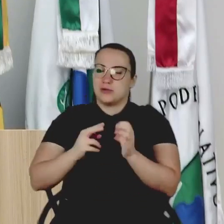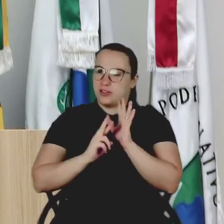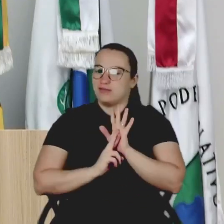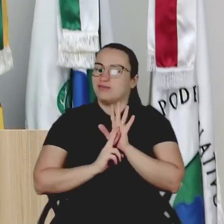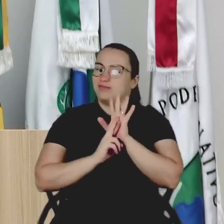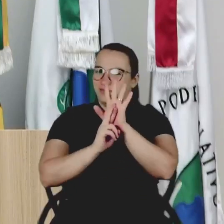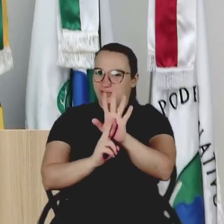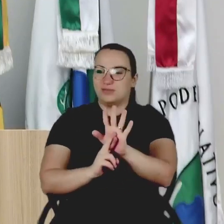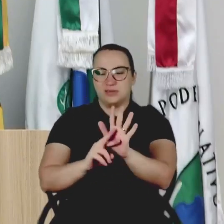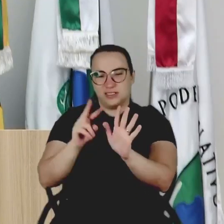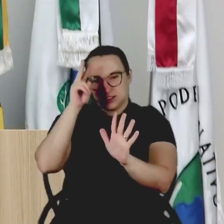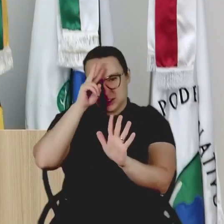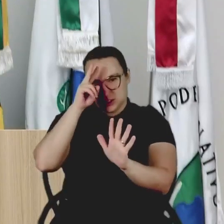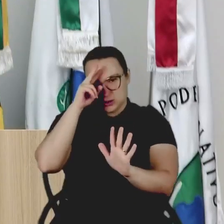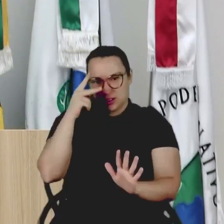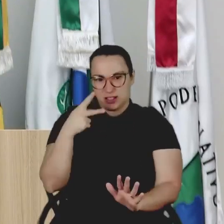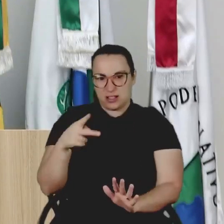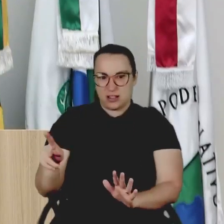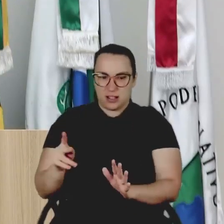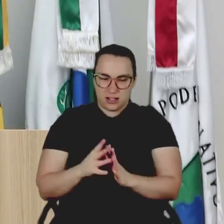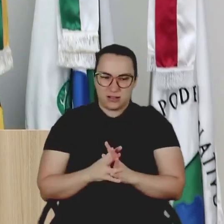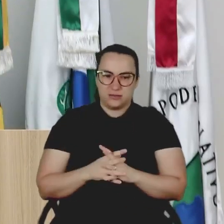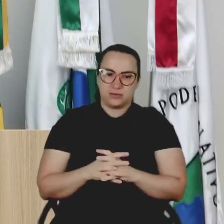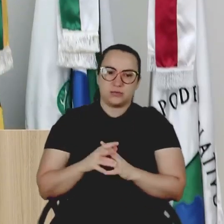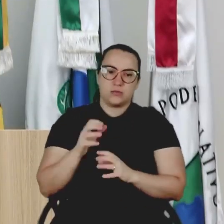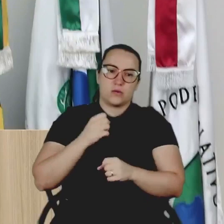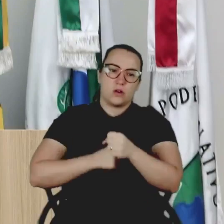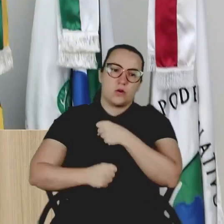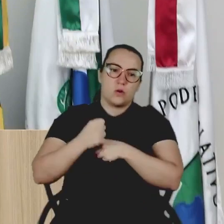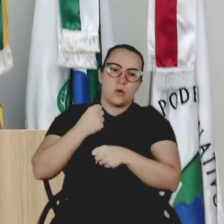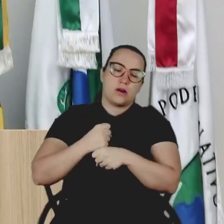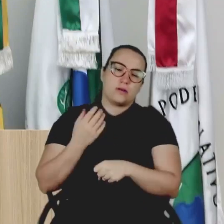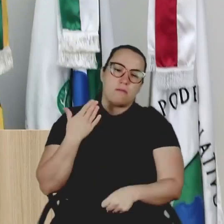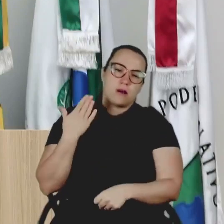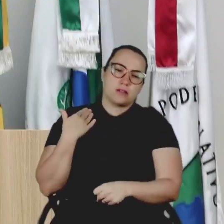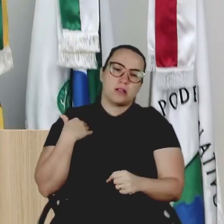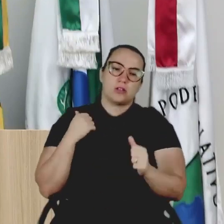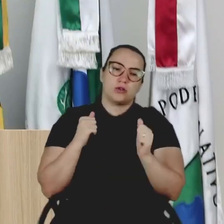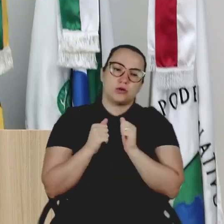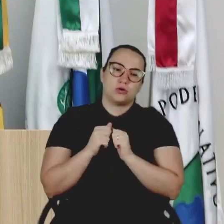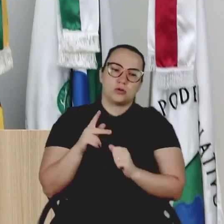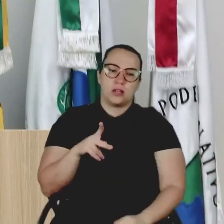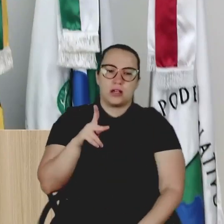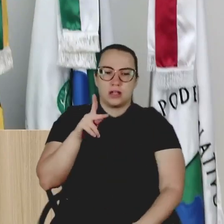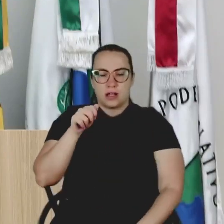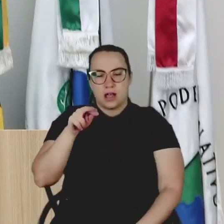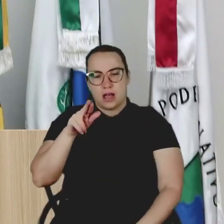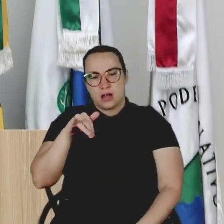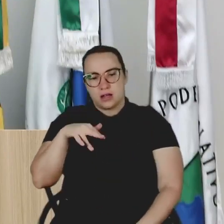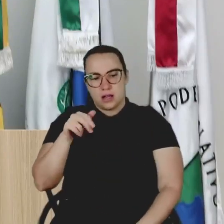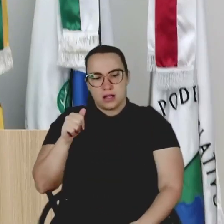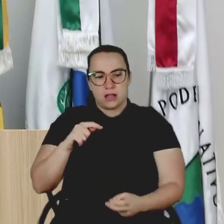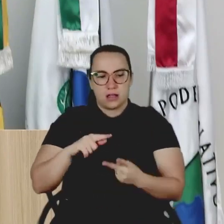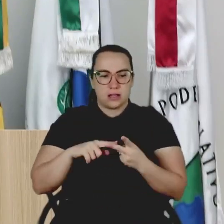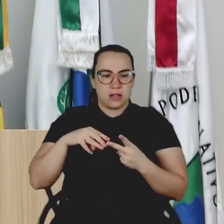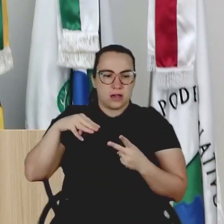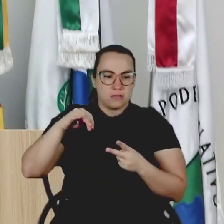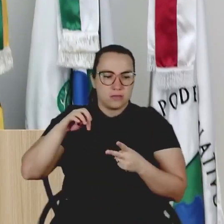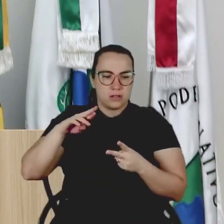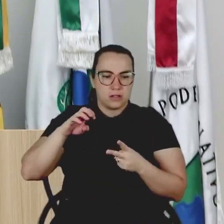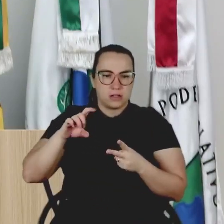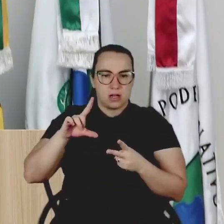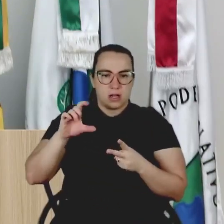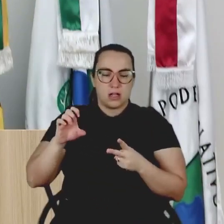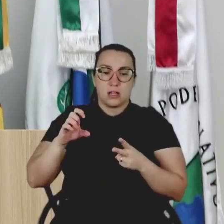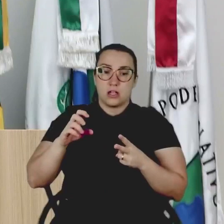através da história dele. O ano passado, eu, a vereadora Karina e a vereadora Mirelle estivemos, inclusive, na casa do seu